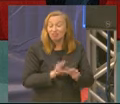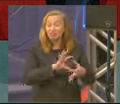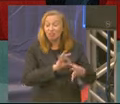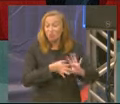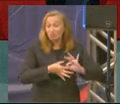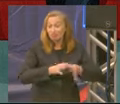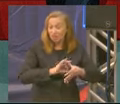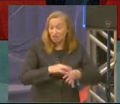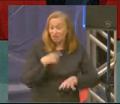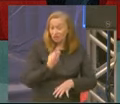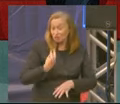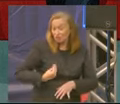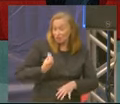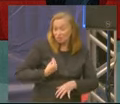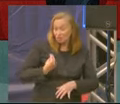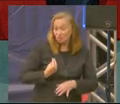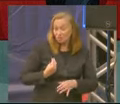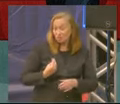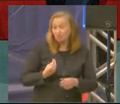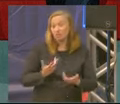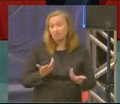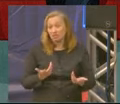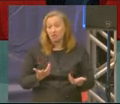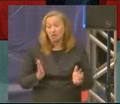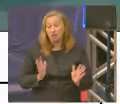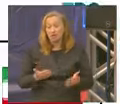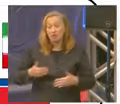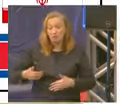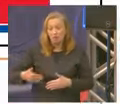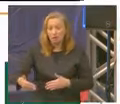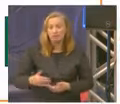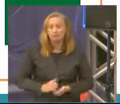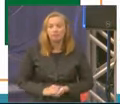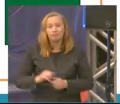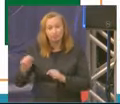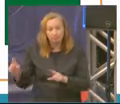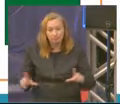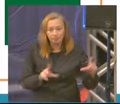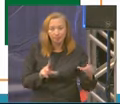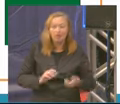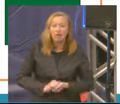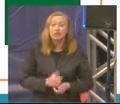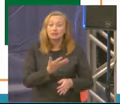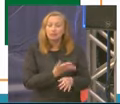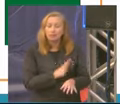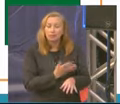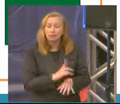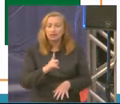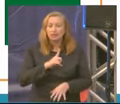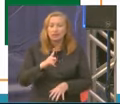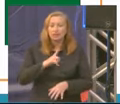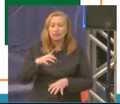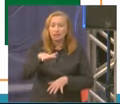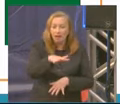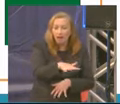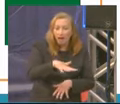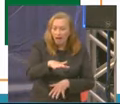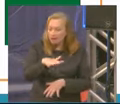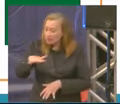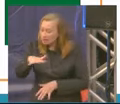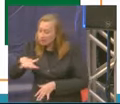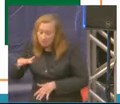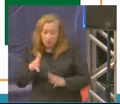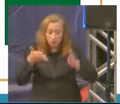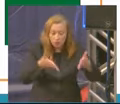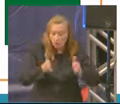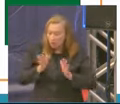durante provavelmente muitos anos ainda. Próximo slide, por favor. Na prática, então, a gente tem campos bem definidos aí. Tem um